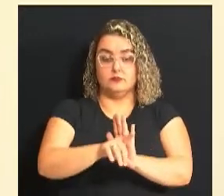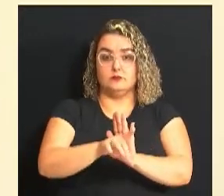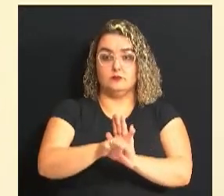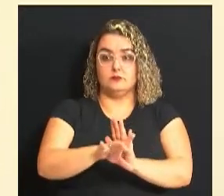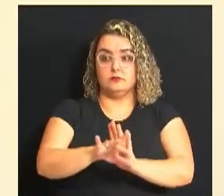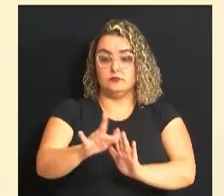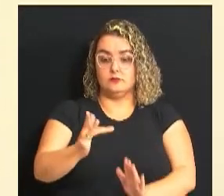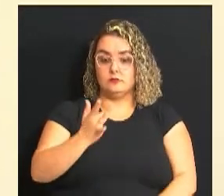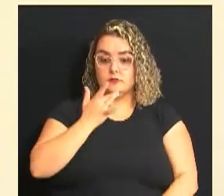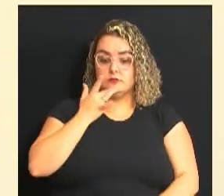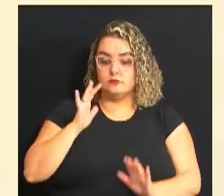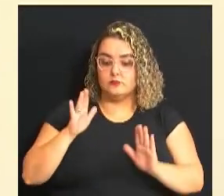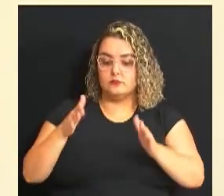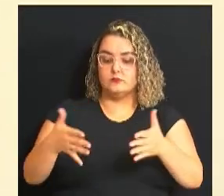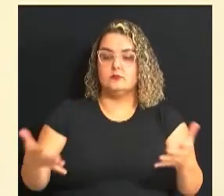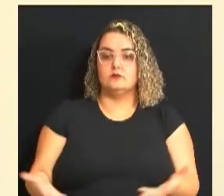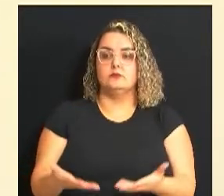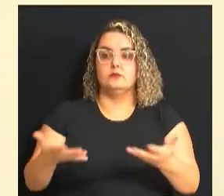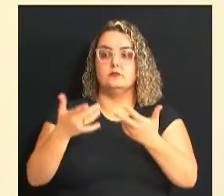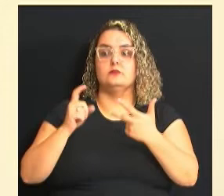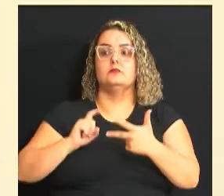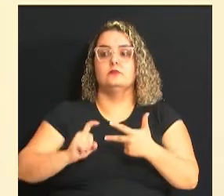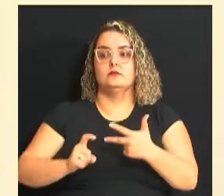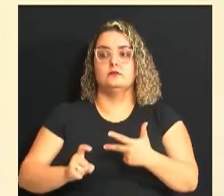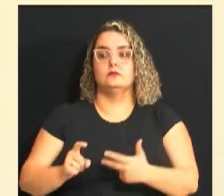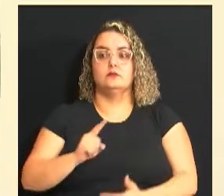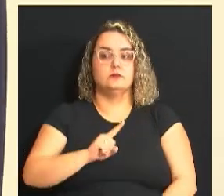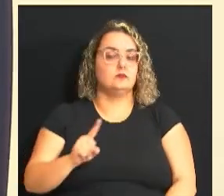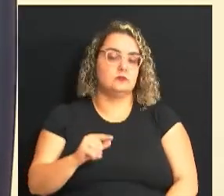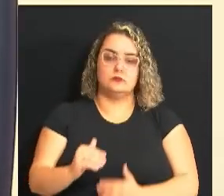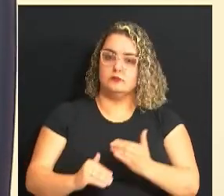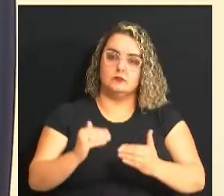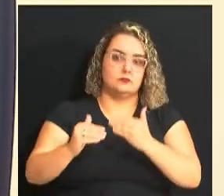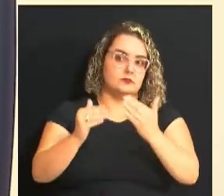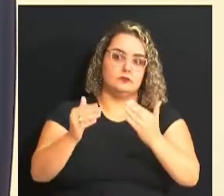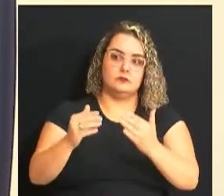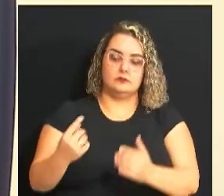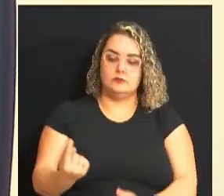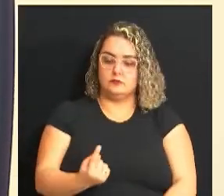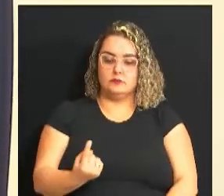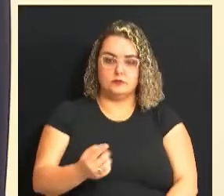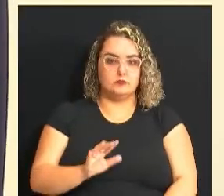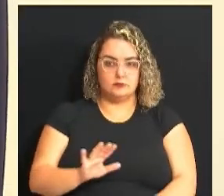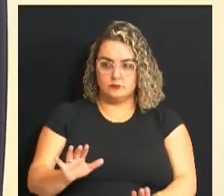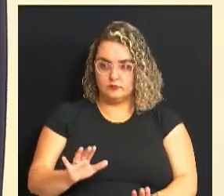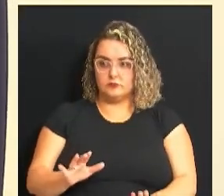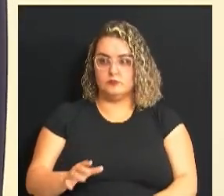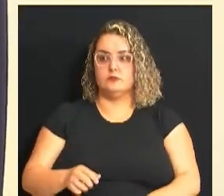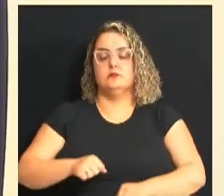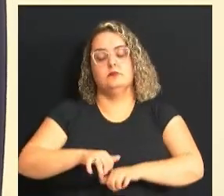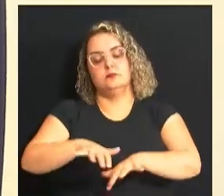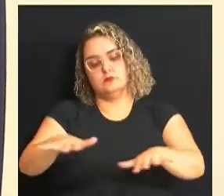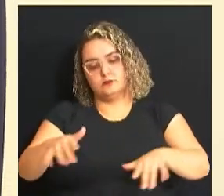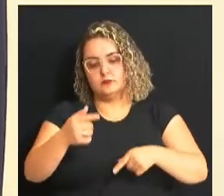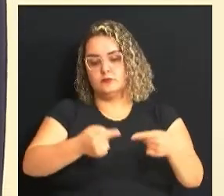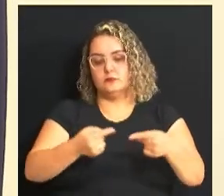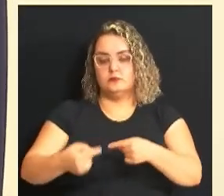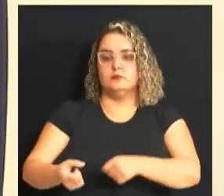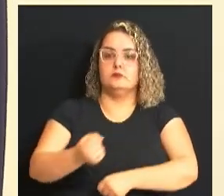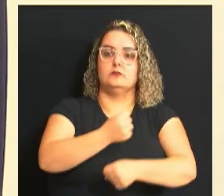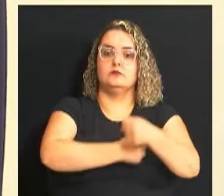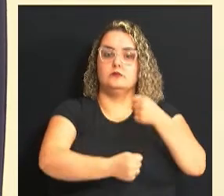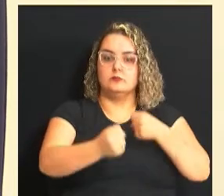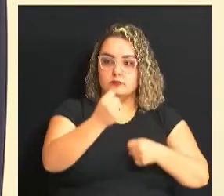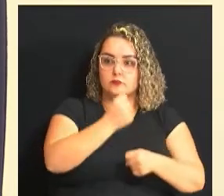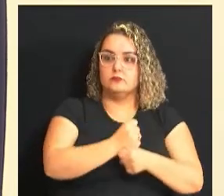prioritariamente de iniciativa do Executivo, ela não foi construída solitariamente. Houve ampla discussão. Desde o ano passado foi criado